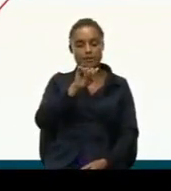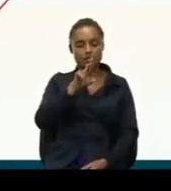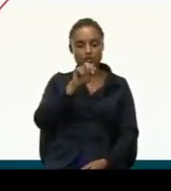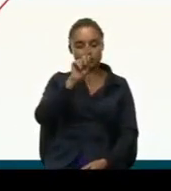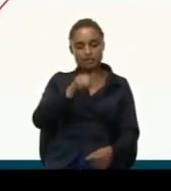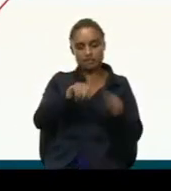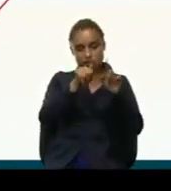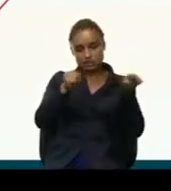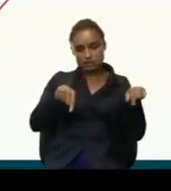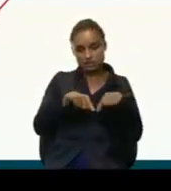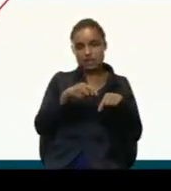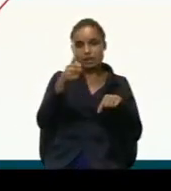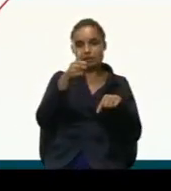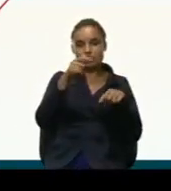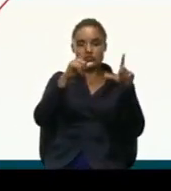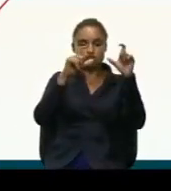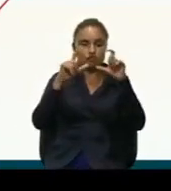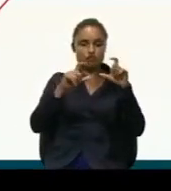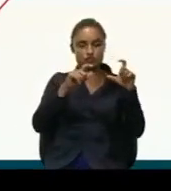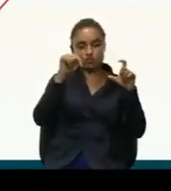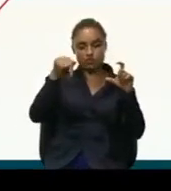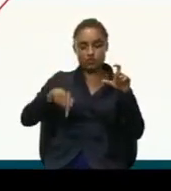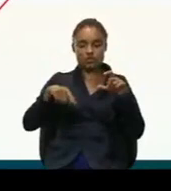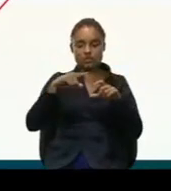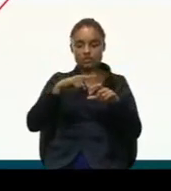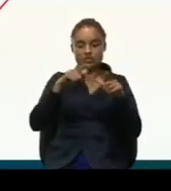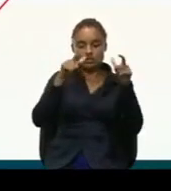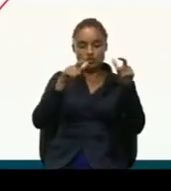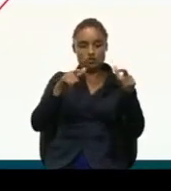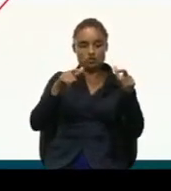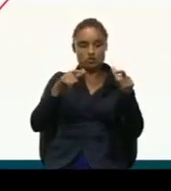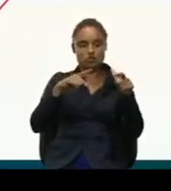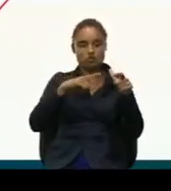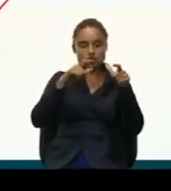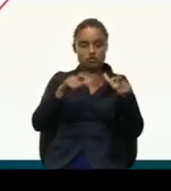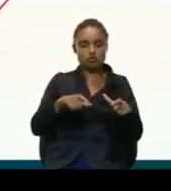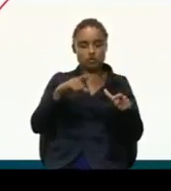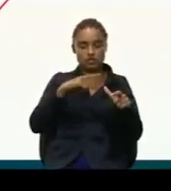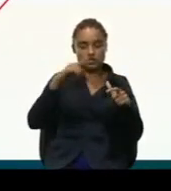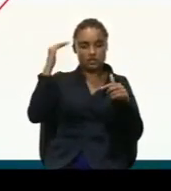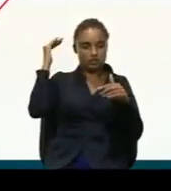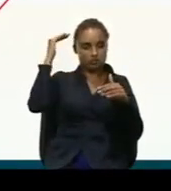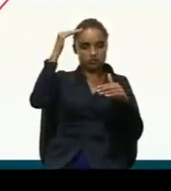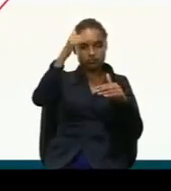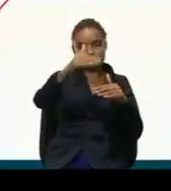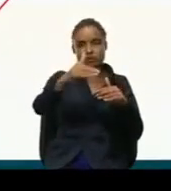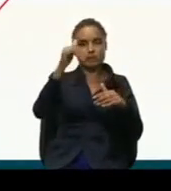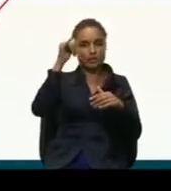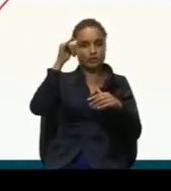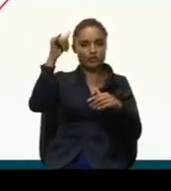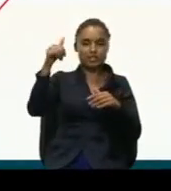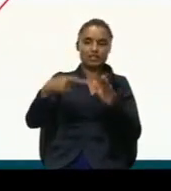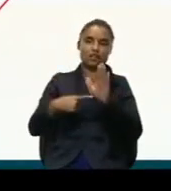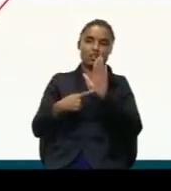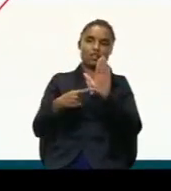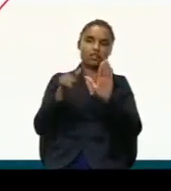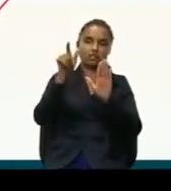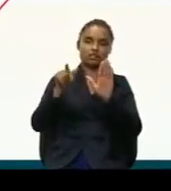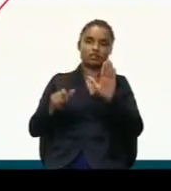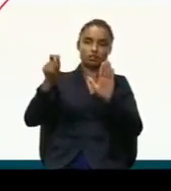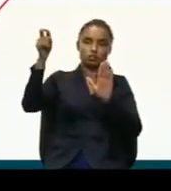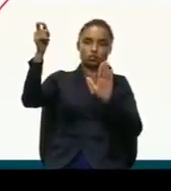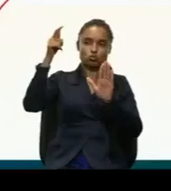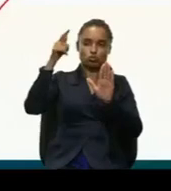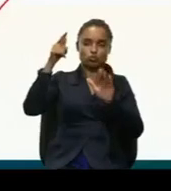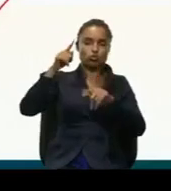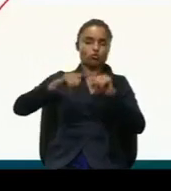local coberto para o trabalhador, para ele não ficar exposto, ok? A gente tem o aço disposto aqui no chão, para ele poder